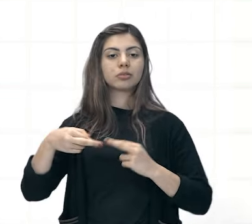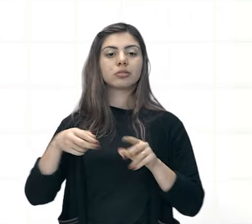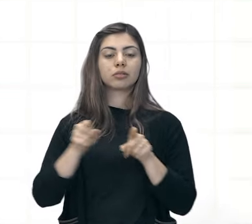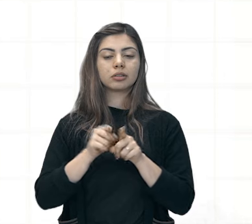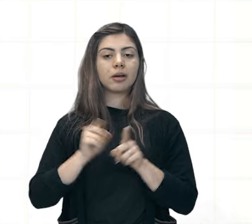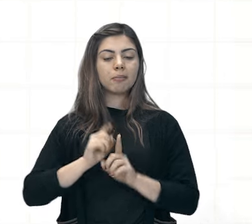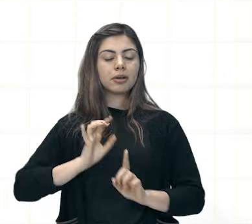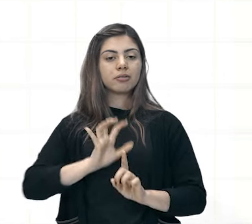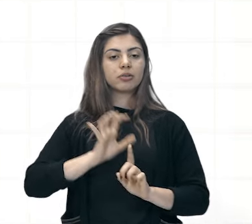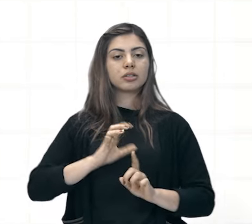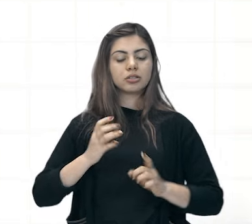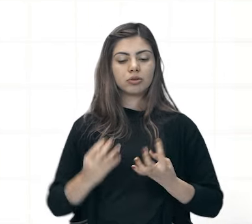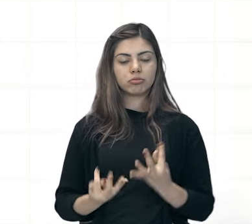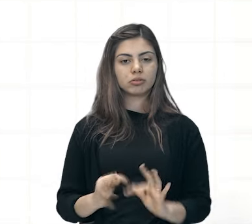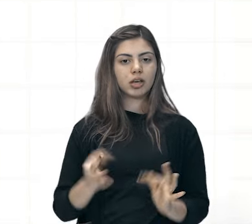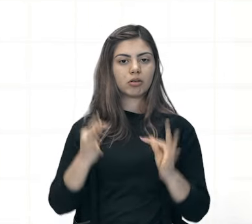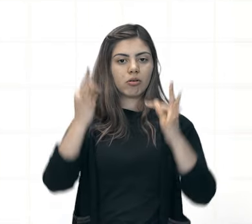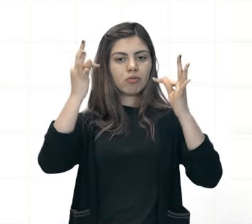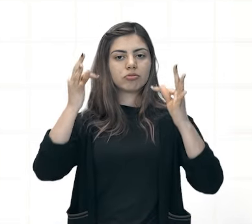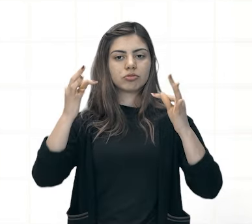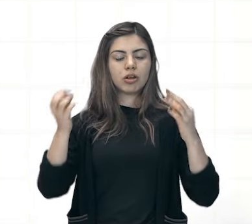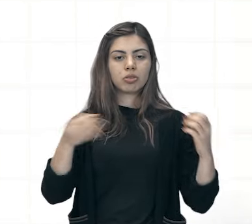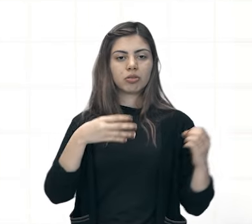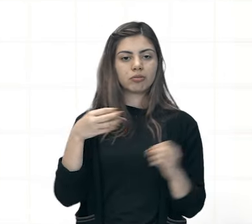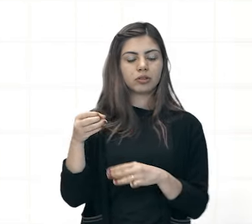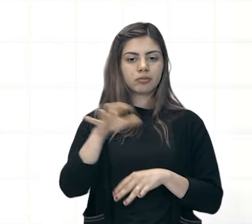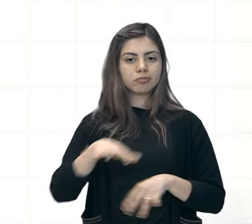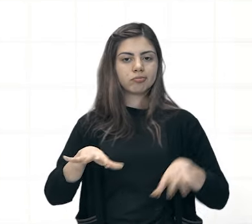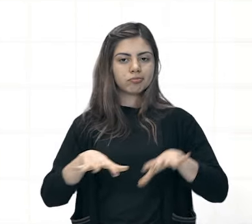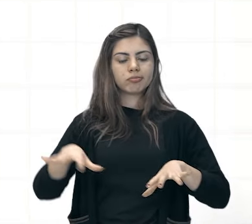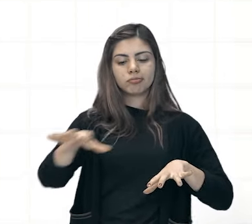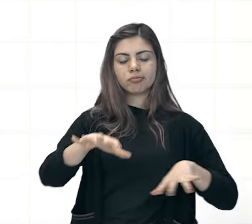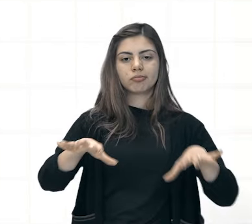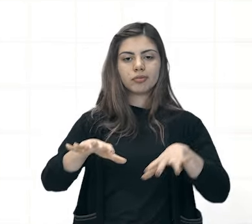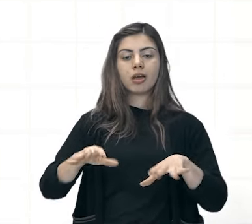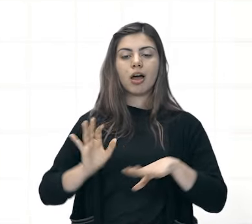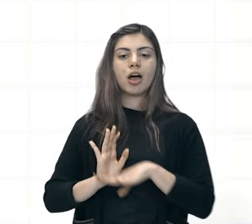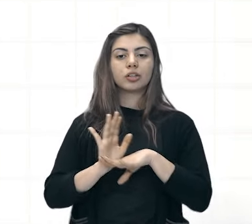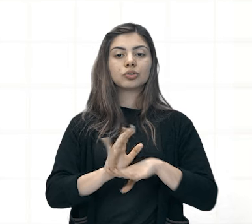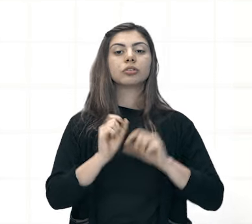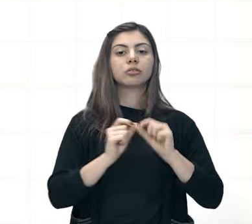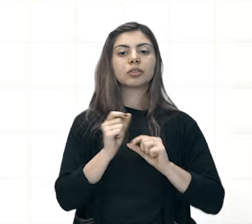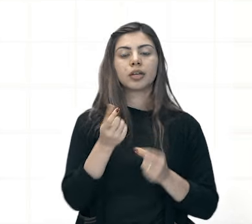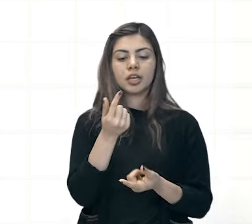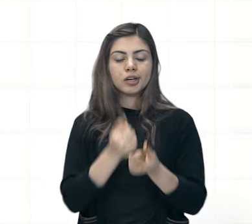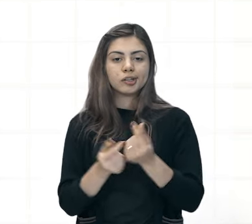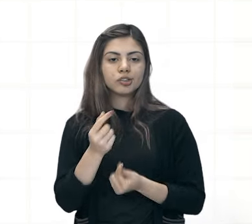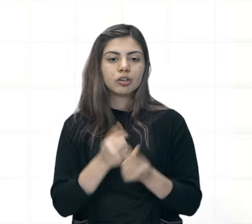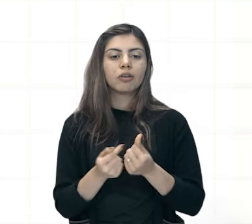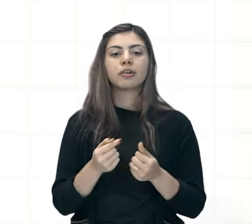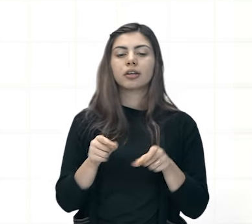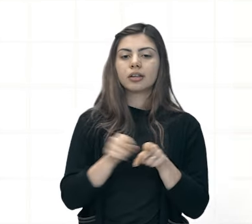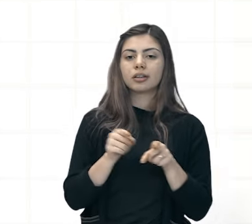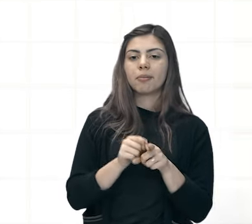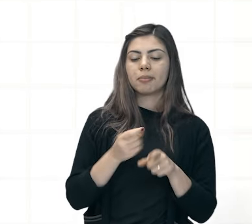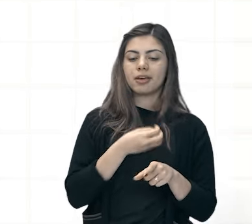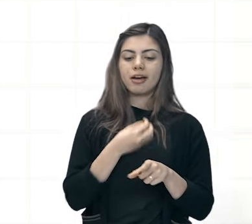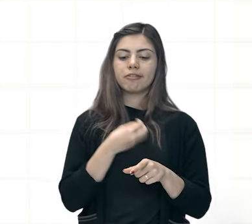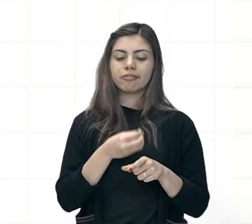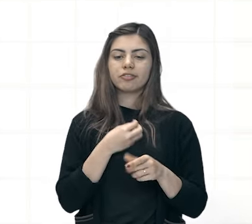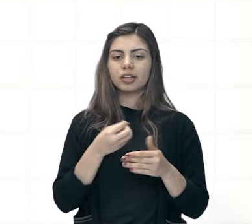progresso tecnológico e a inovação em várias áreas, contribuindo para o desenvolvimento econômico e o aumento na qualidade